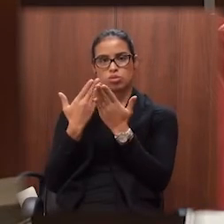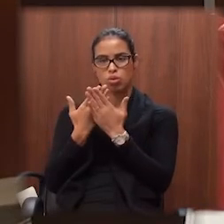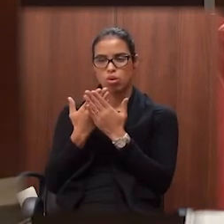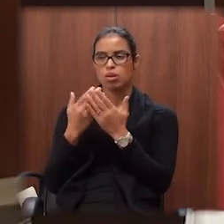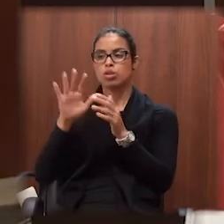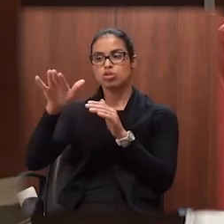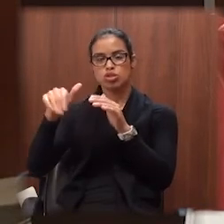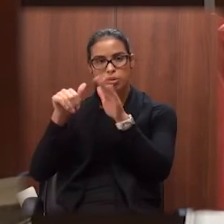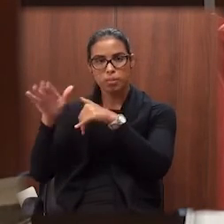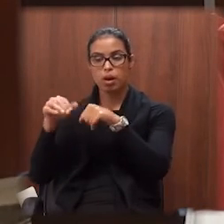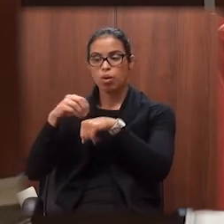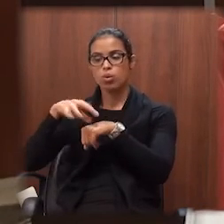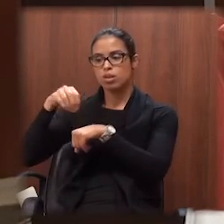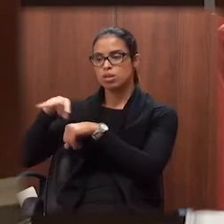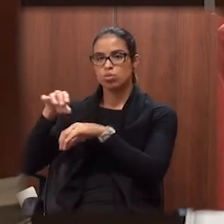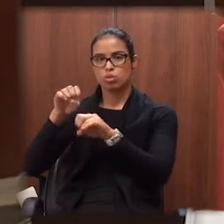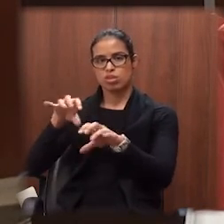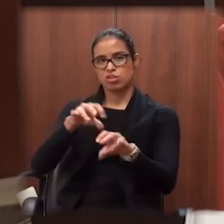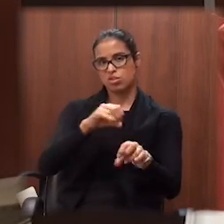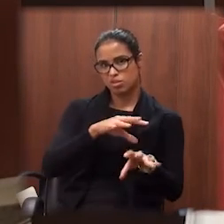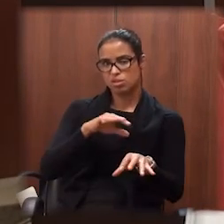educacionais. E